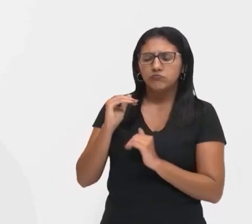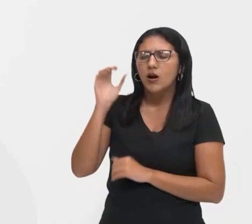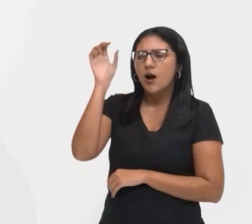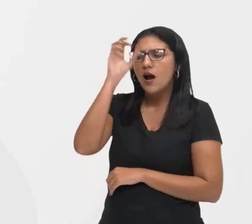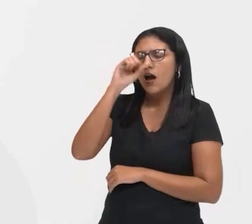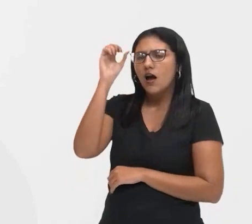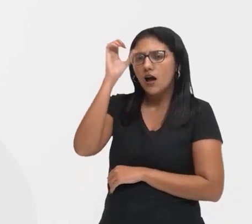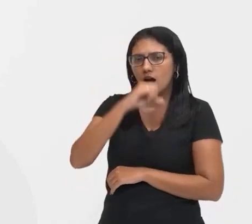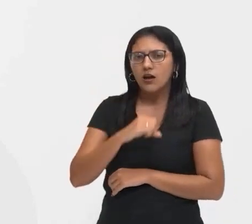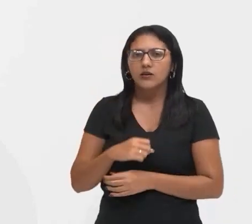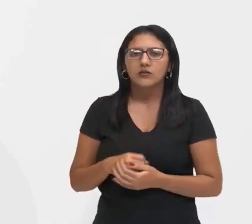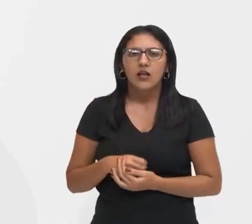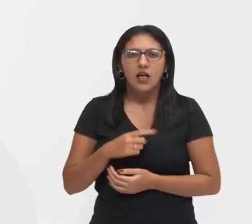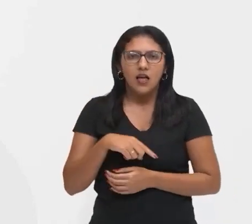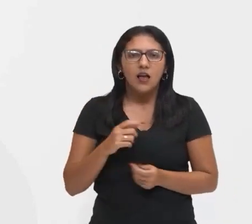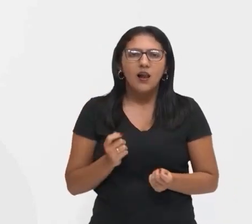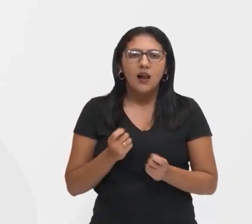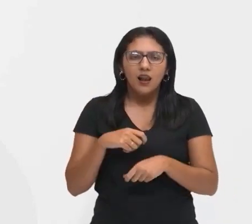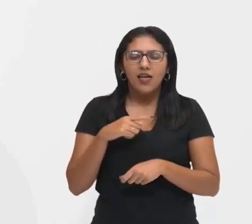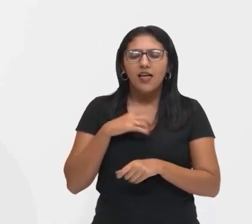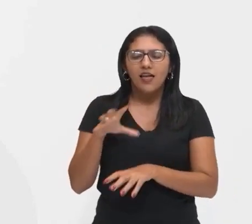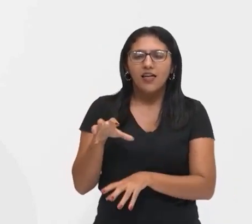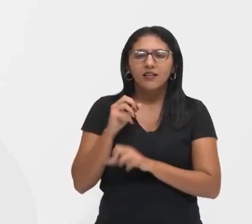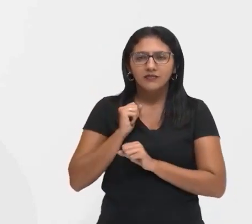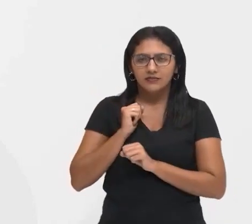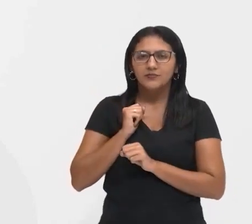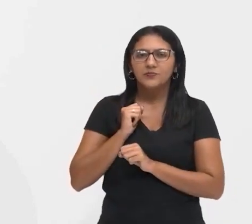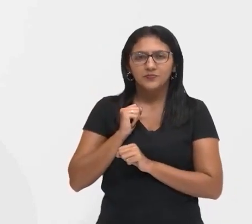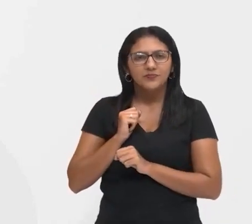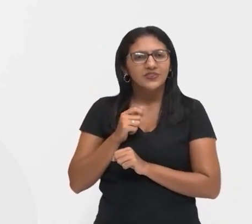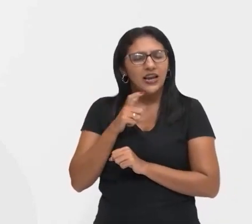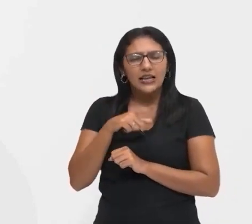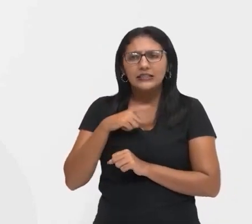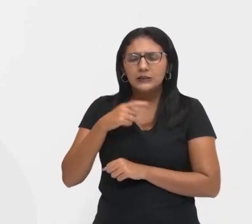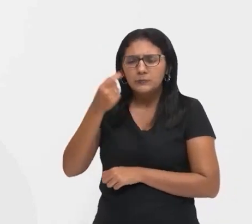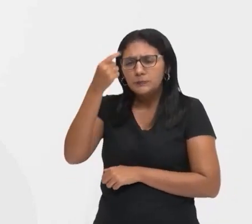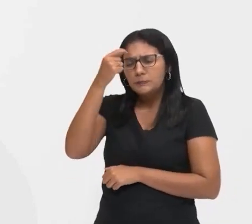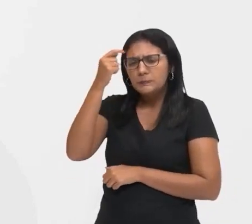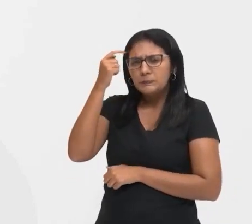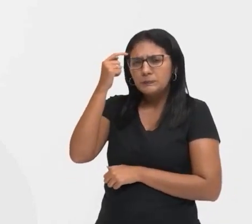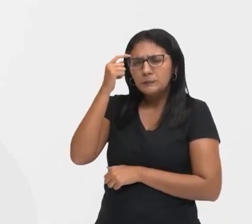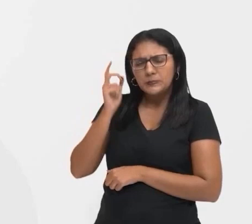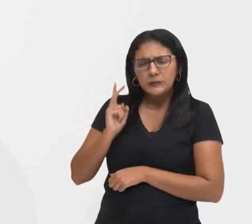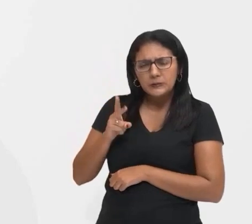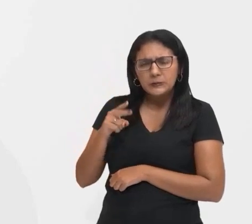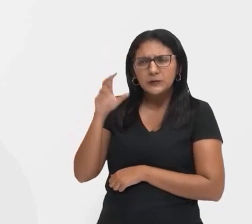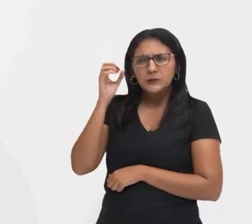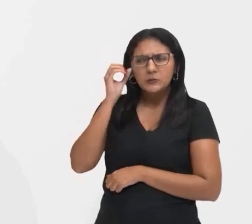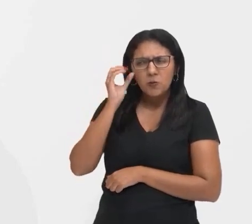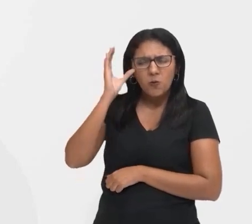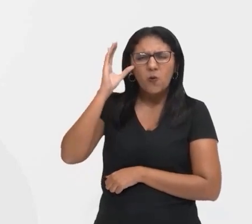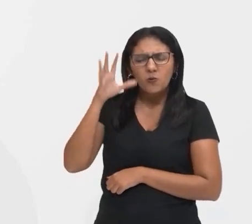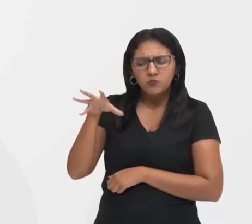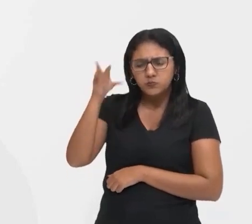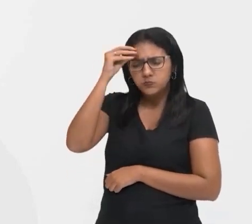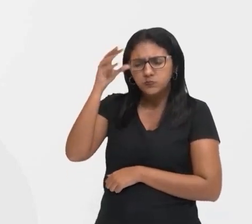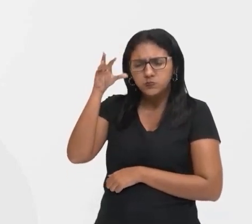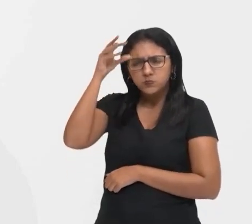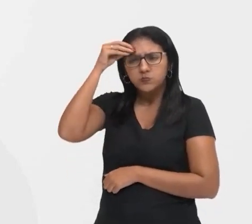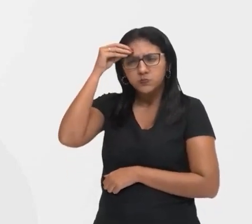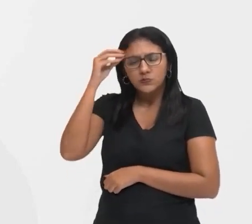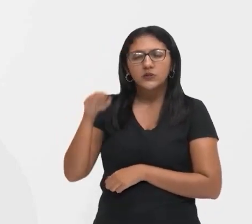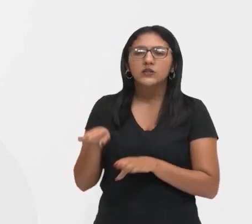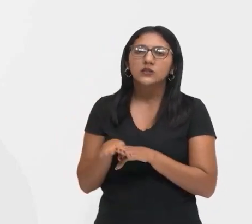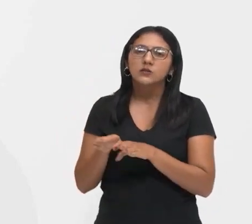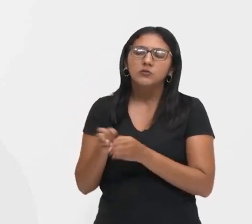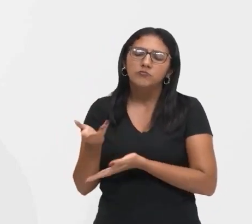Dessa maneira, esse último também é beneficiado, pois ele fixa mais o aprendizado, além de trabalhar sua comunicação